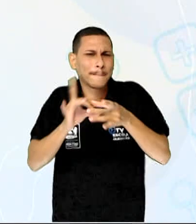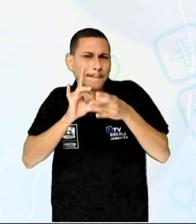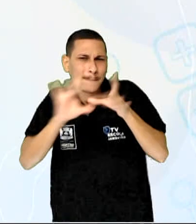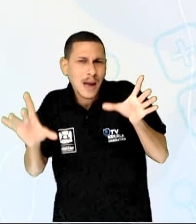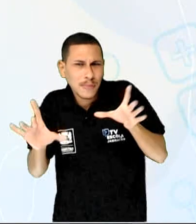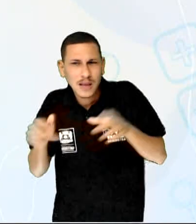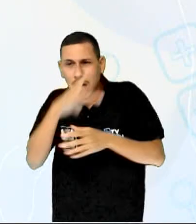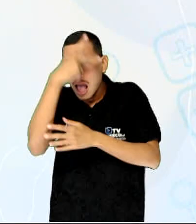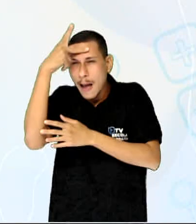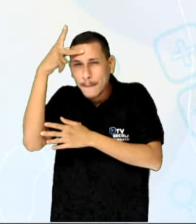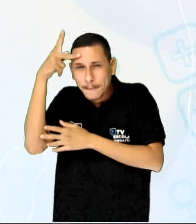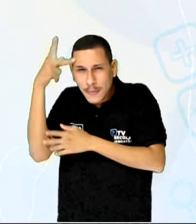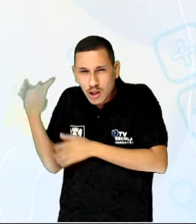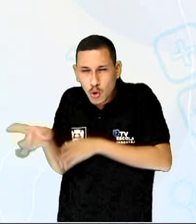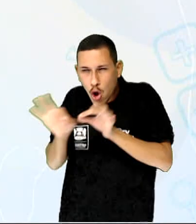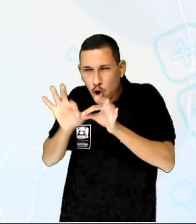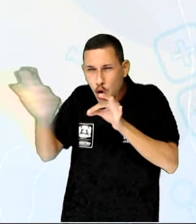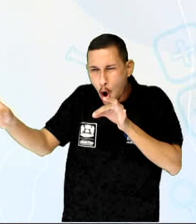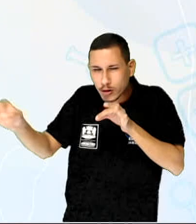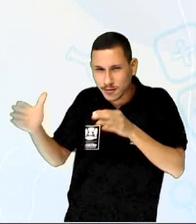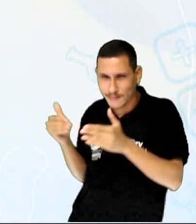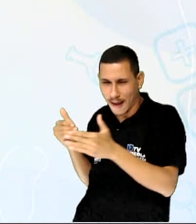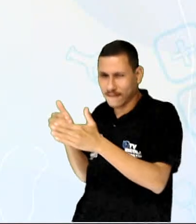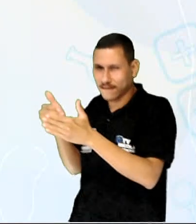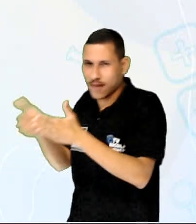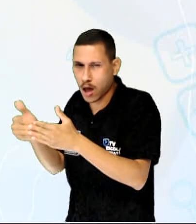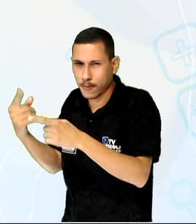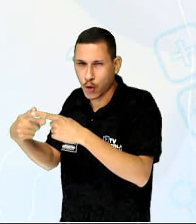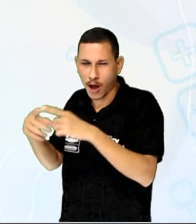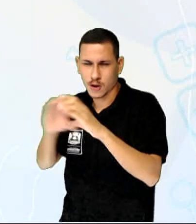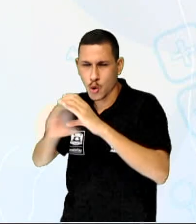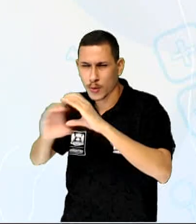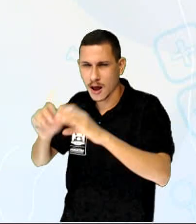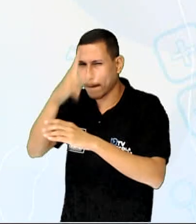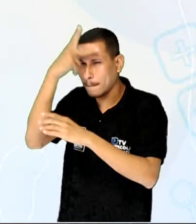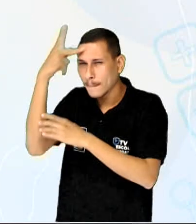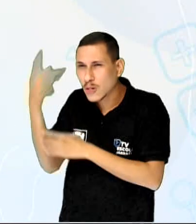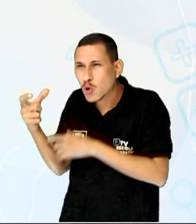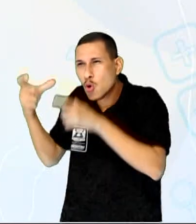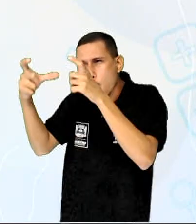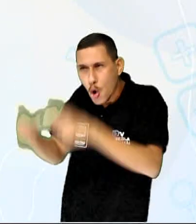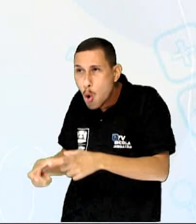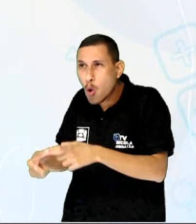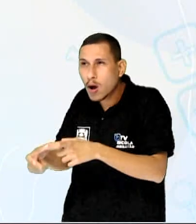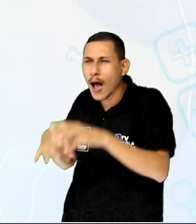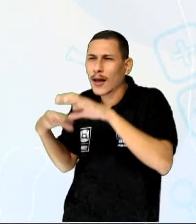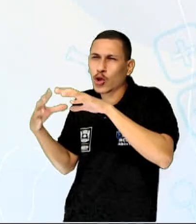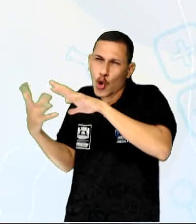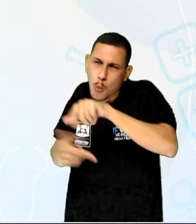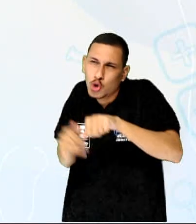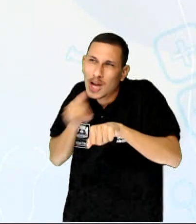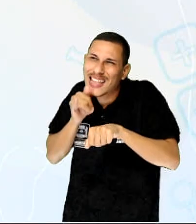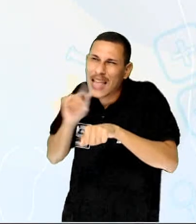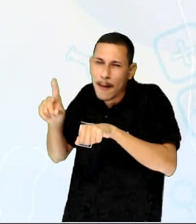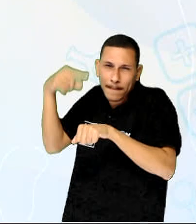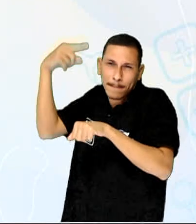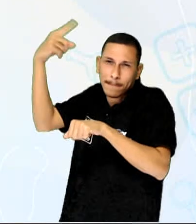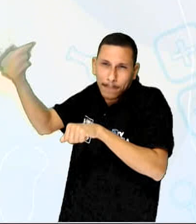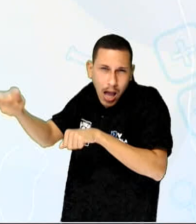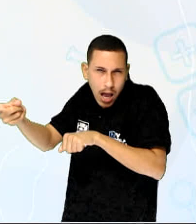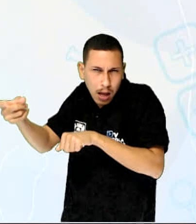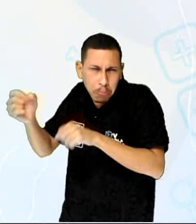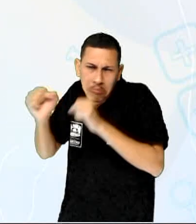de indivíduos. Isso porque, para se comunicar com alguém de outro lado do mundo, não existem mais